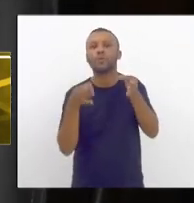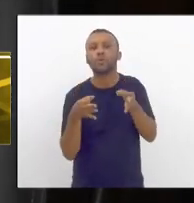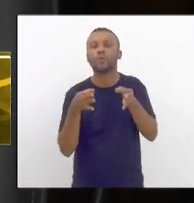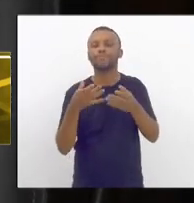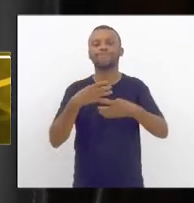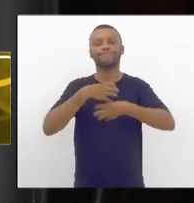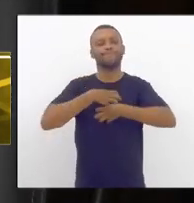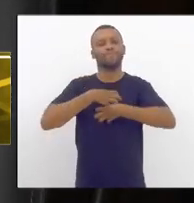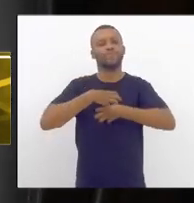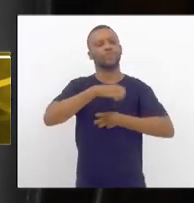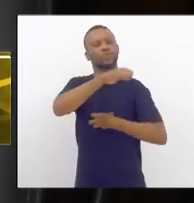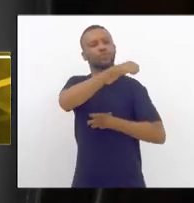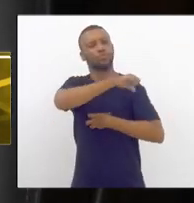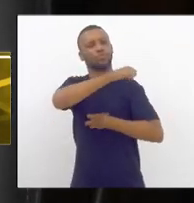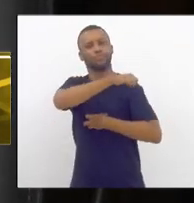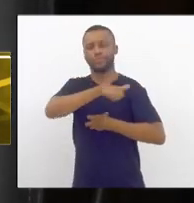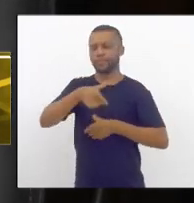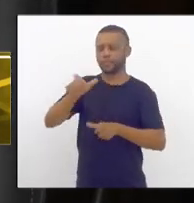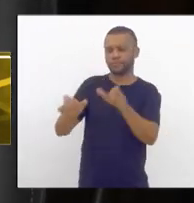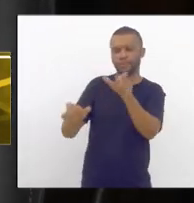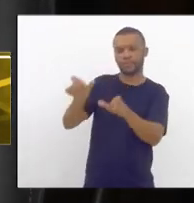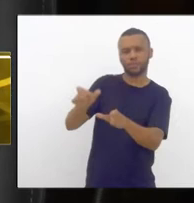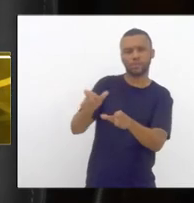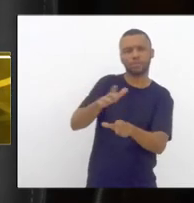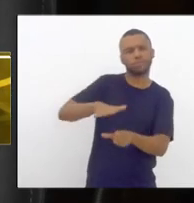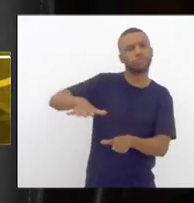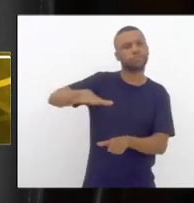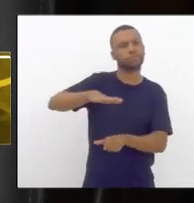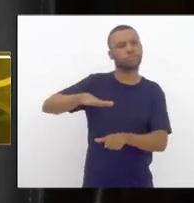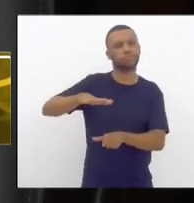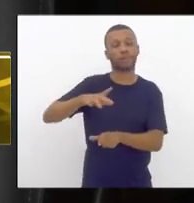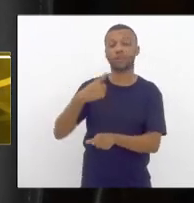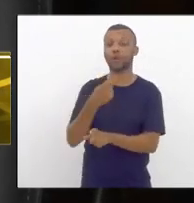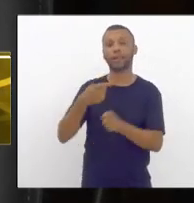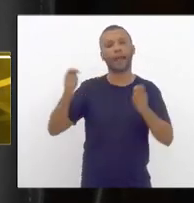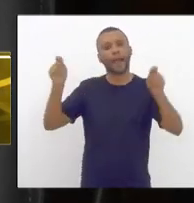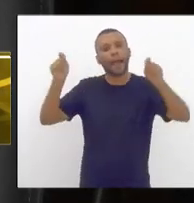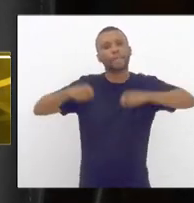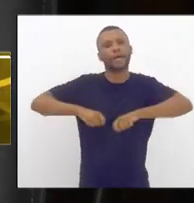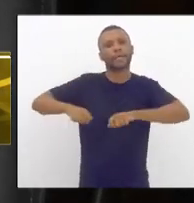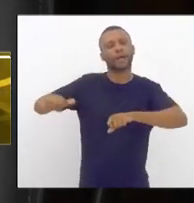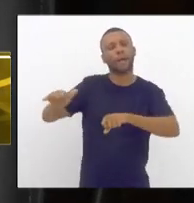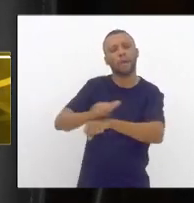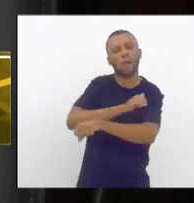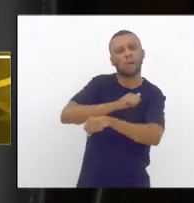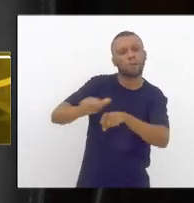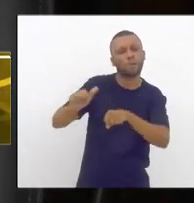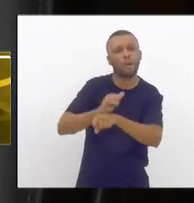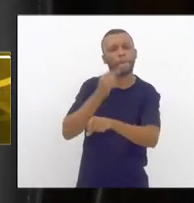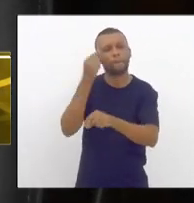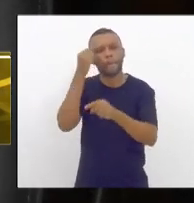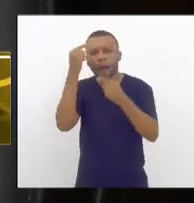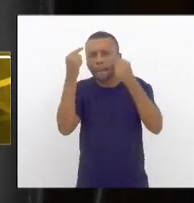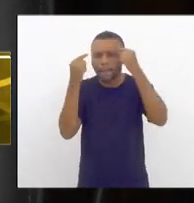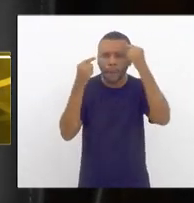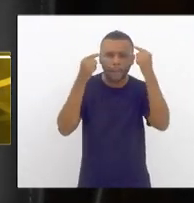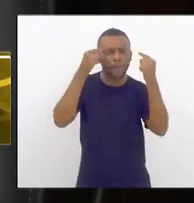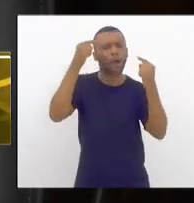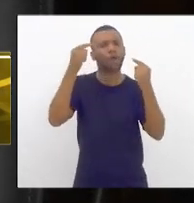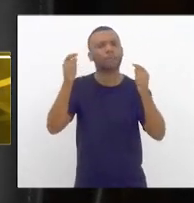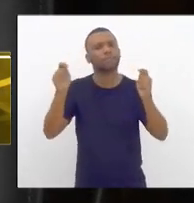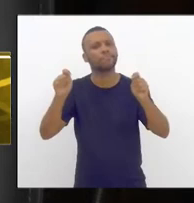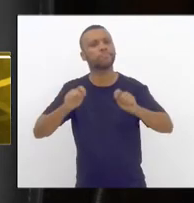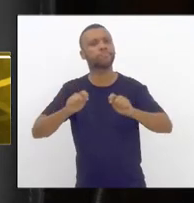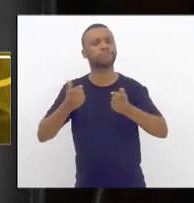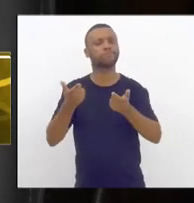o espírito do Carioca ele representa a nossa capacidade criativa a nossa capacidade de